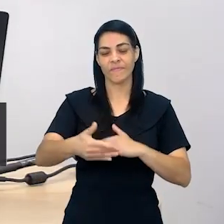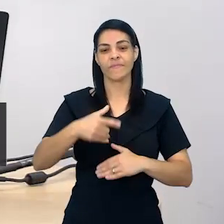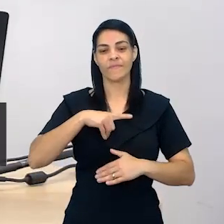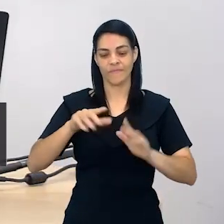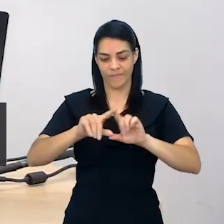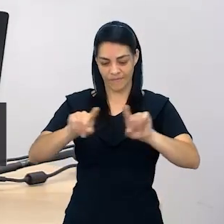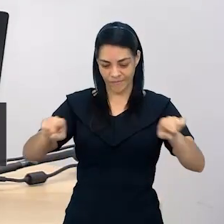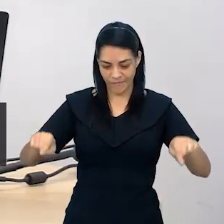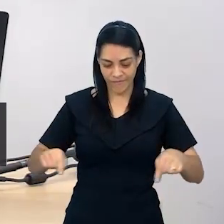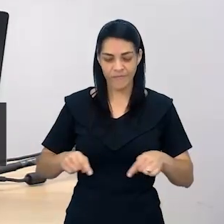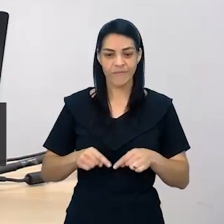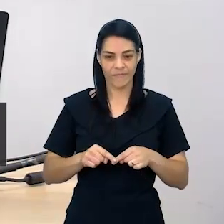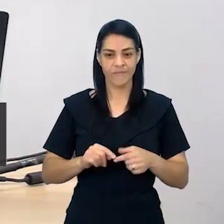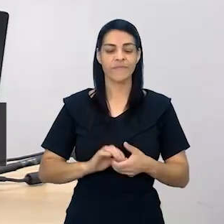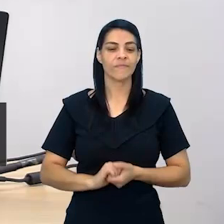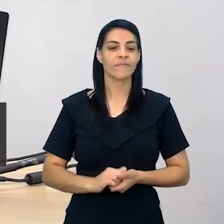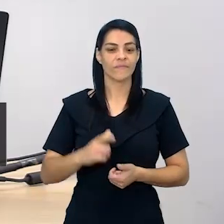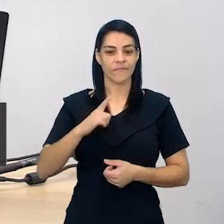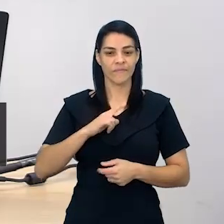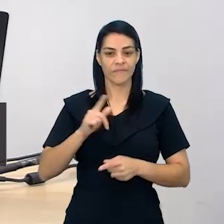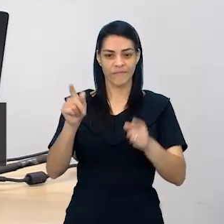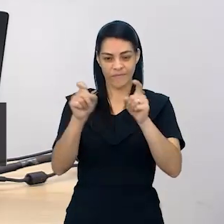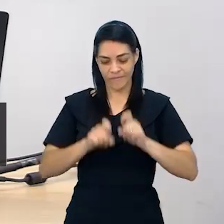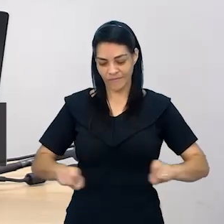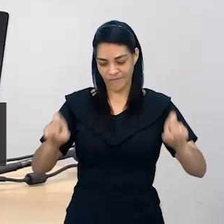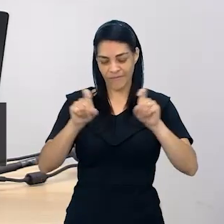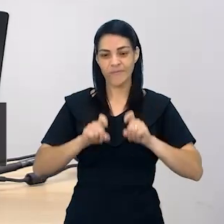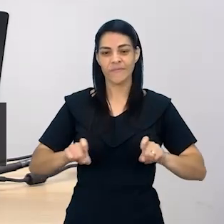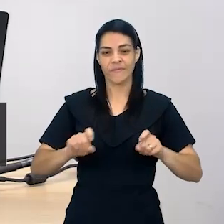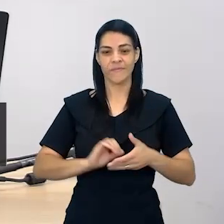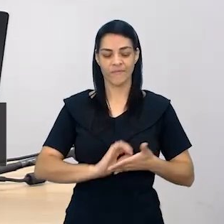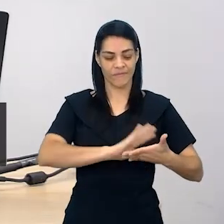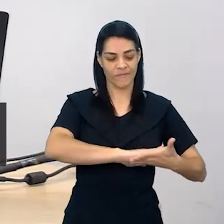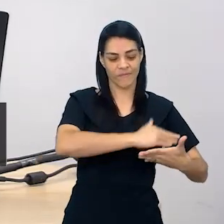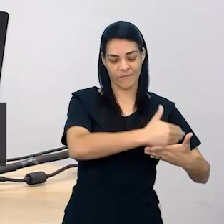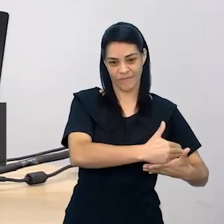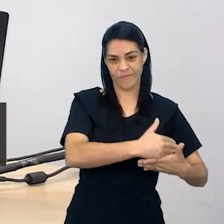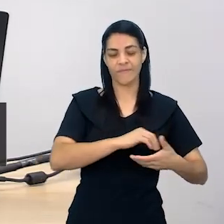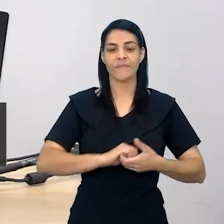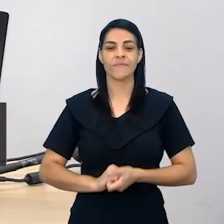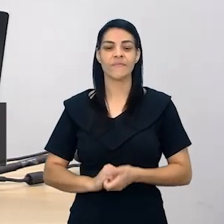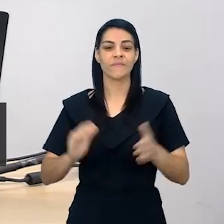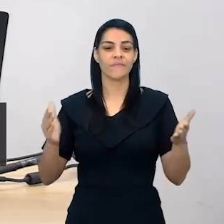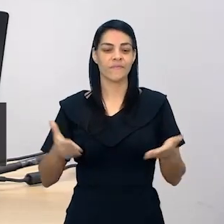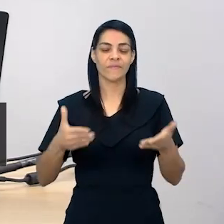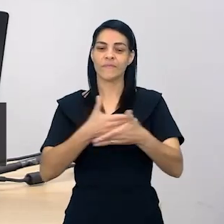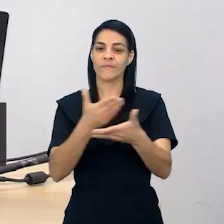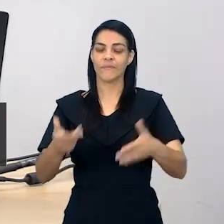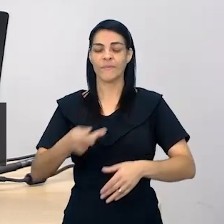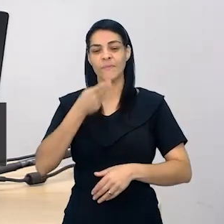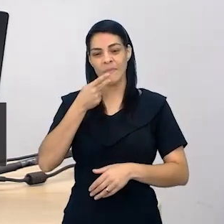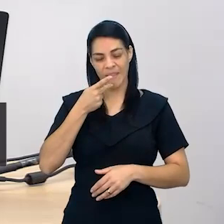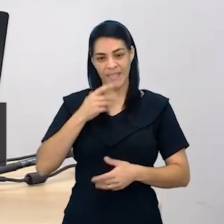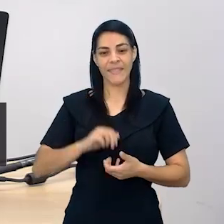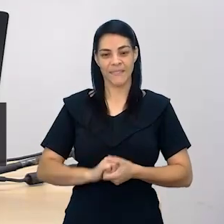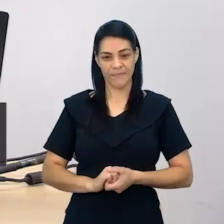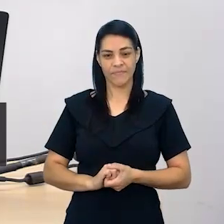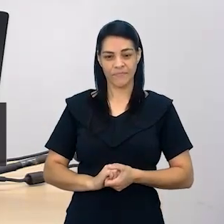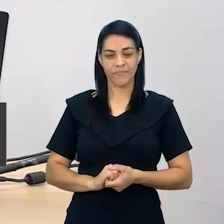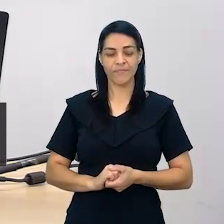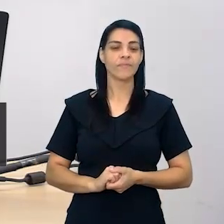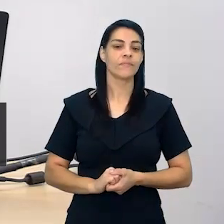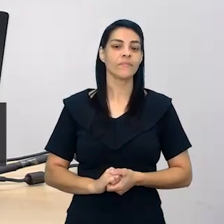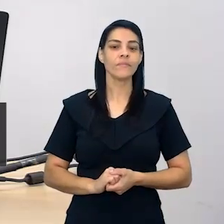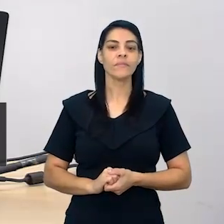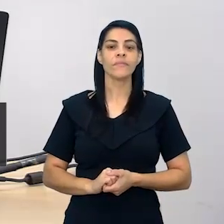bancada né E aí tem um computador na minha e um tablet na do Vanderlei e hoje a gente vai falar sobre o painel escola Total